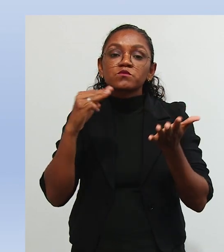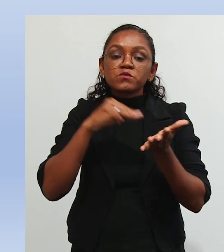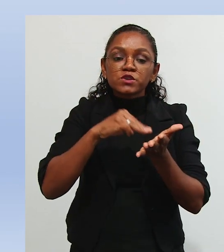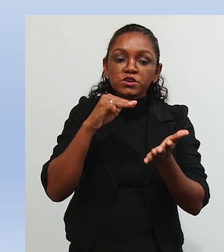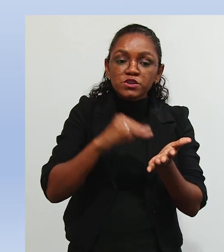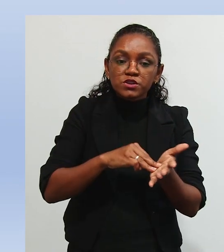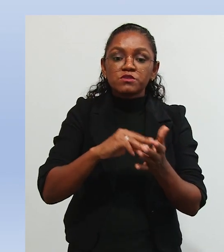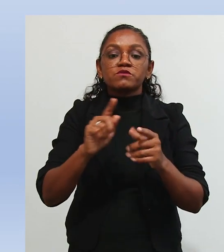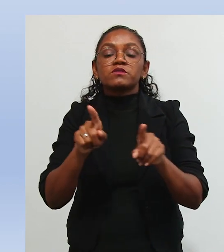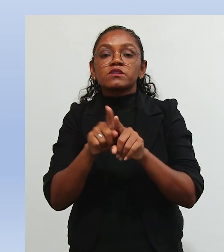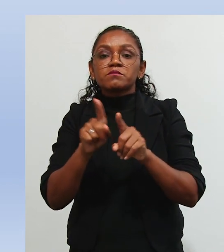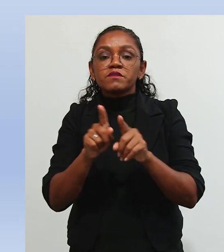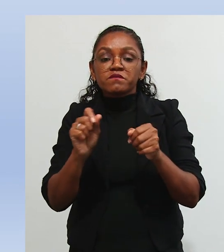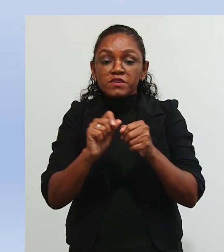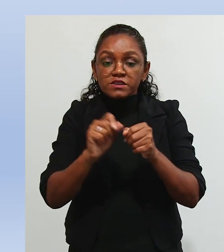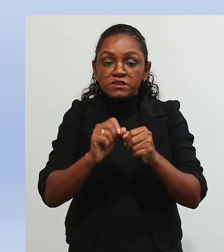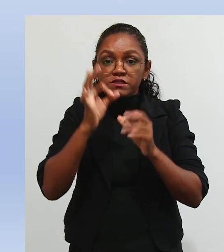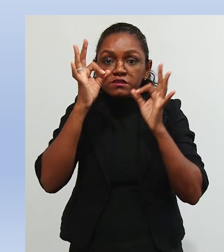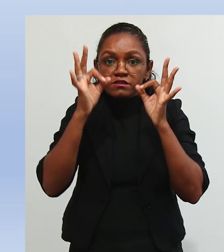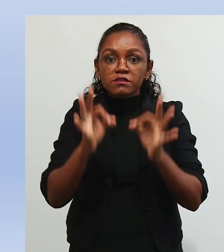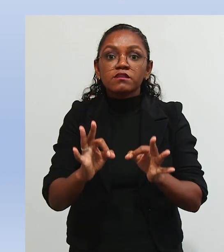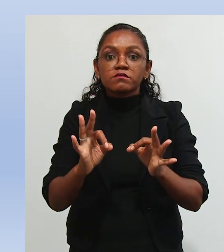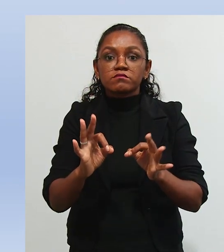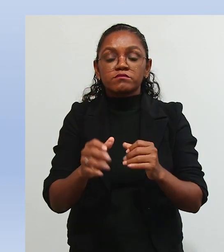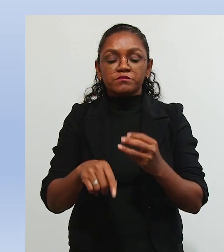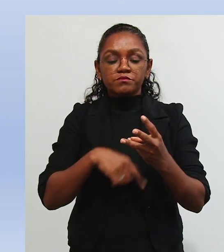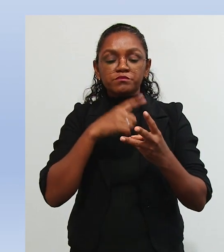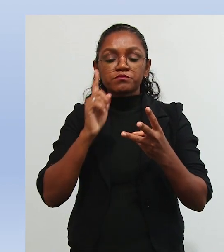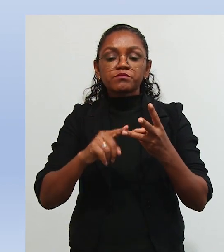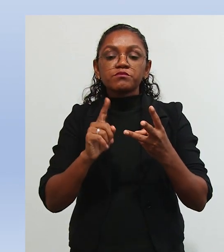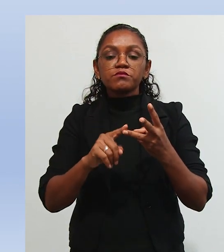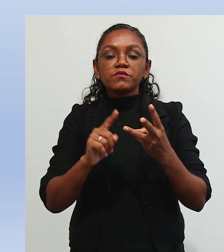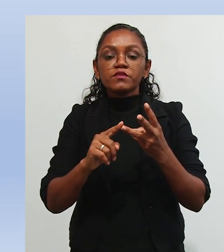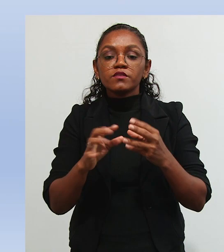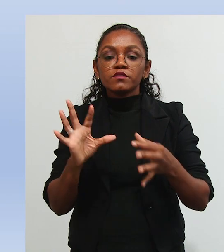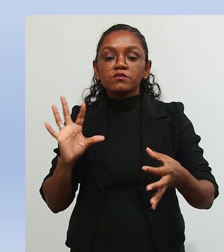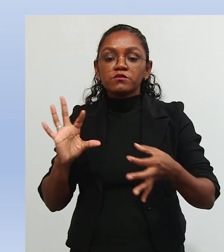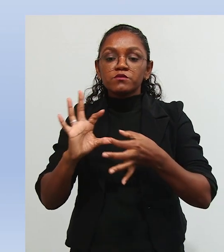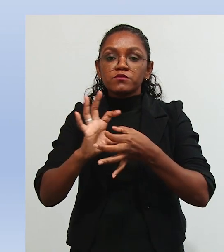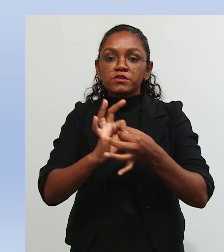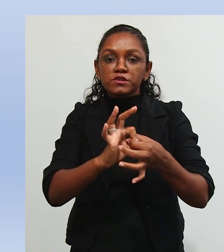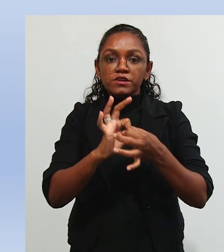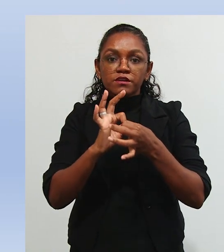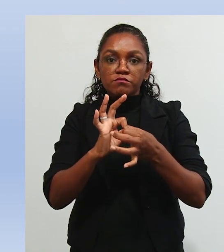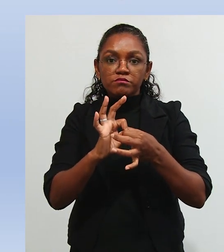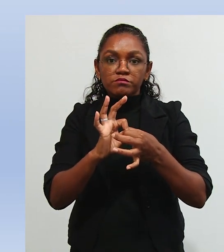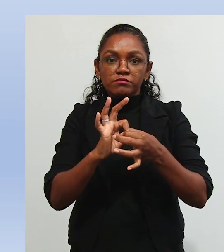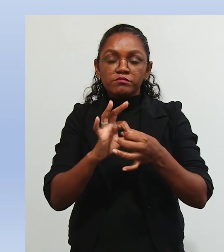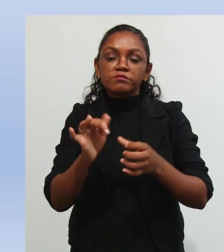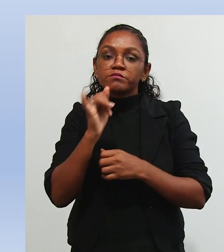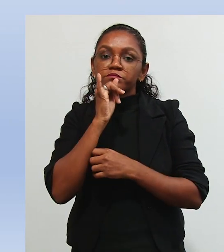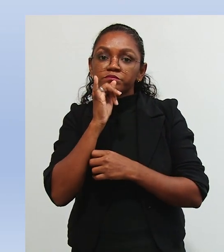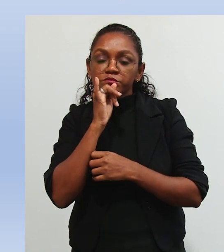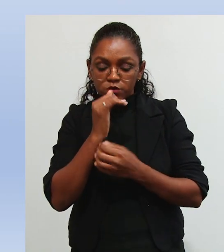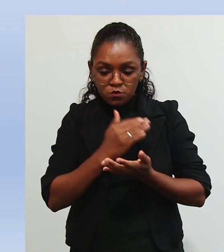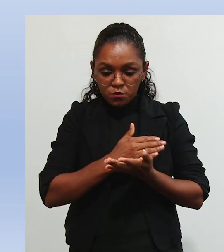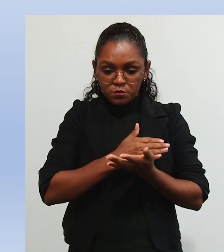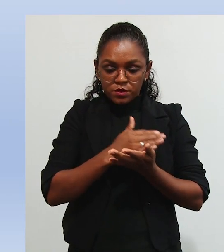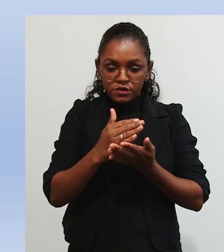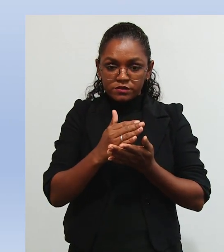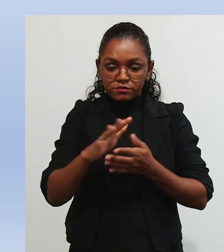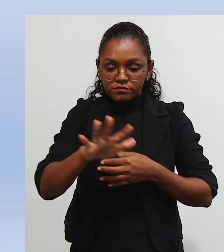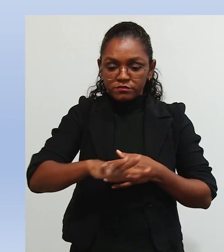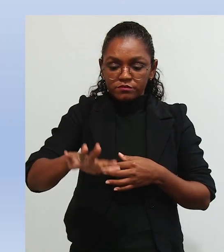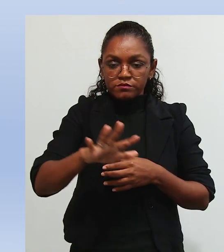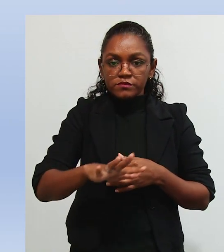e aplicações daquilo que se aprende. Um outro princípio é da união dos meios e dos fins. Daí ele propõe